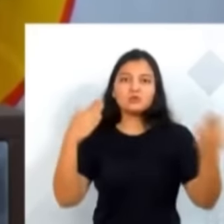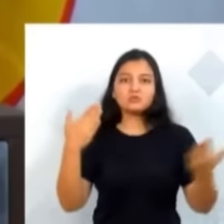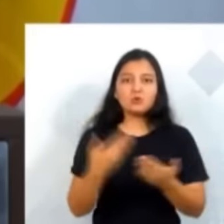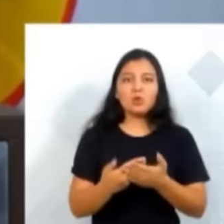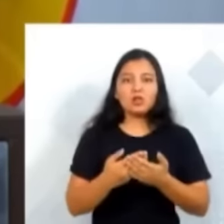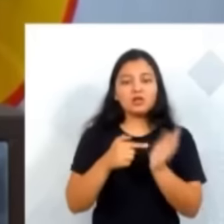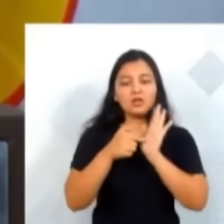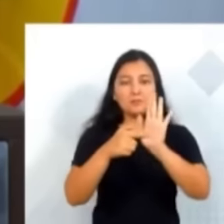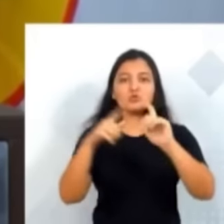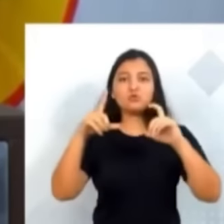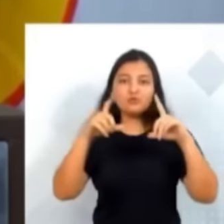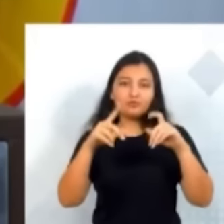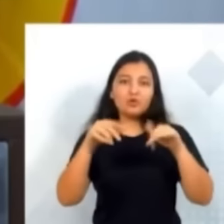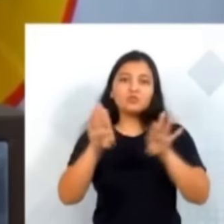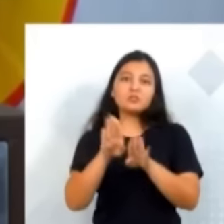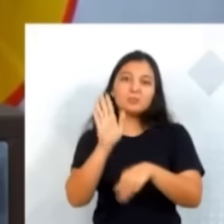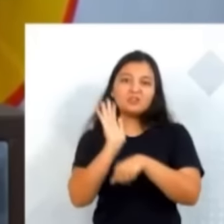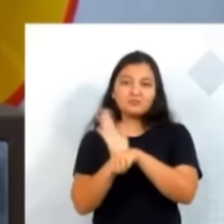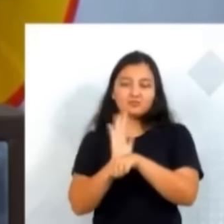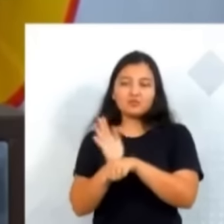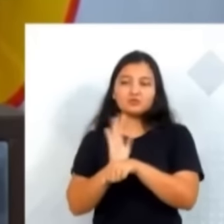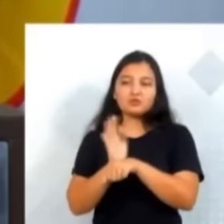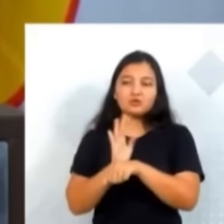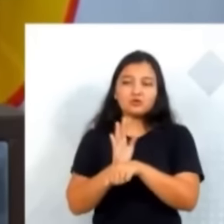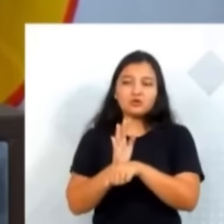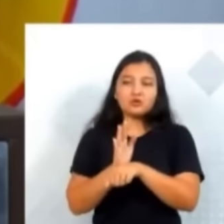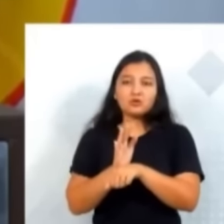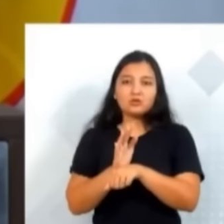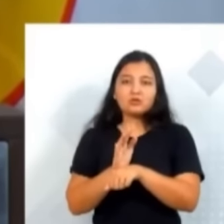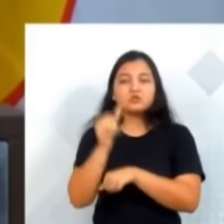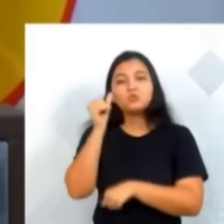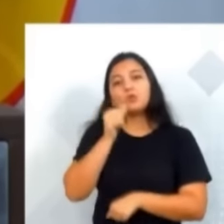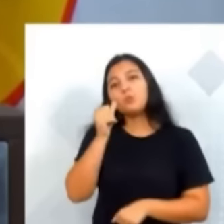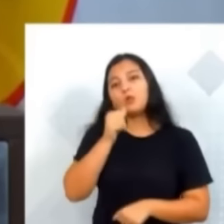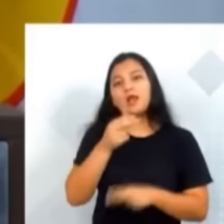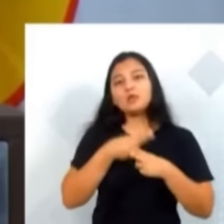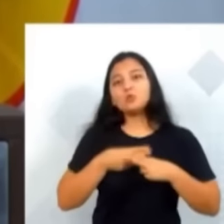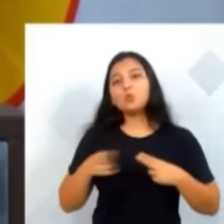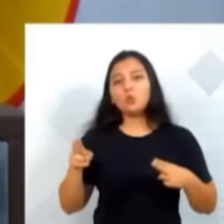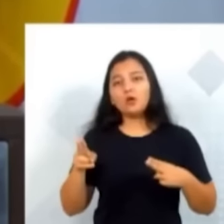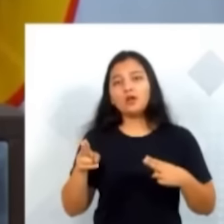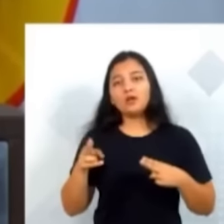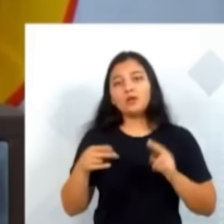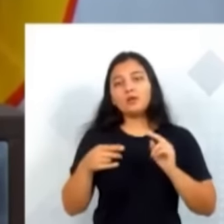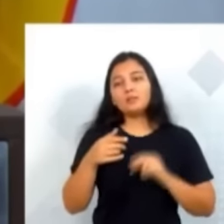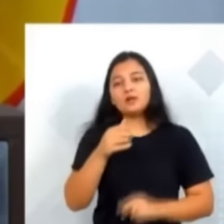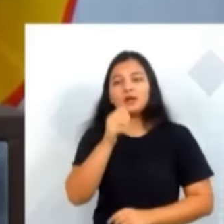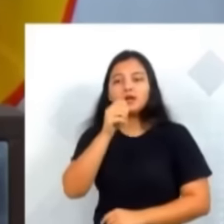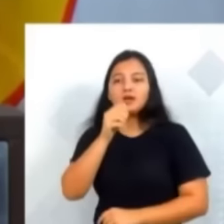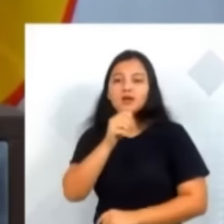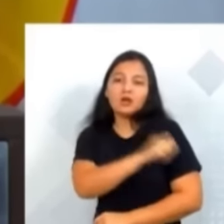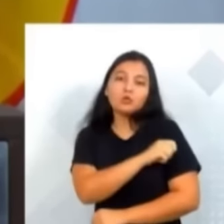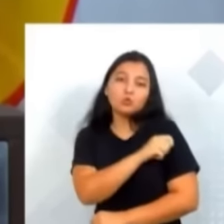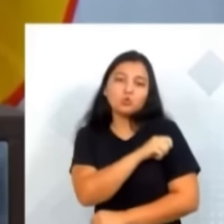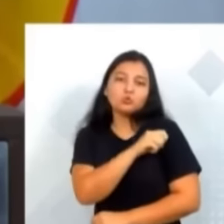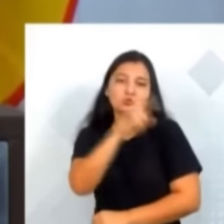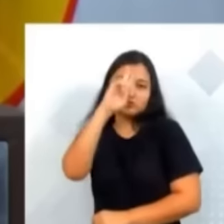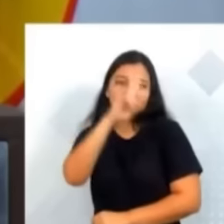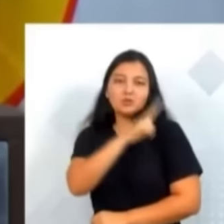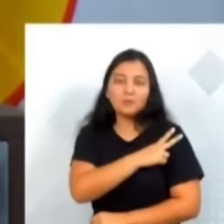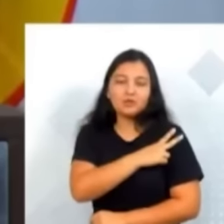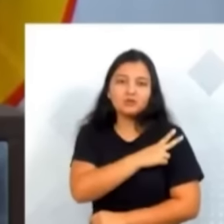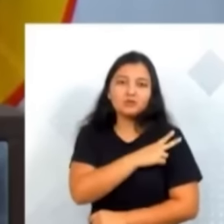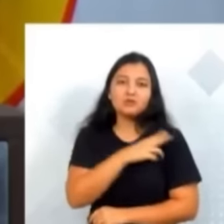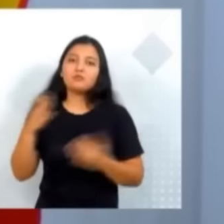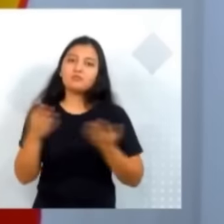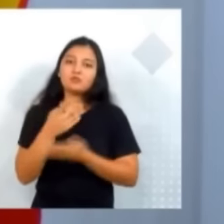fotos e imagens de uma mulher nua para alunos de ensino médio. Então, é muito propício, muito adequado falar desse assunto justamente